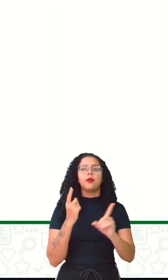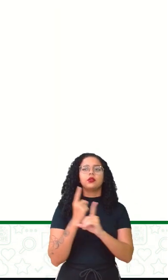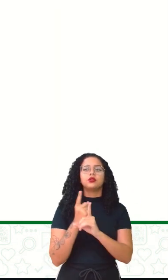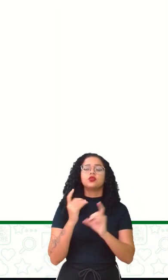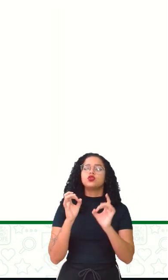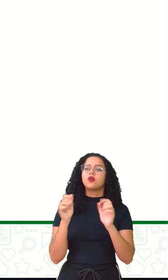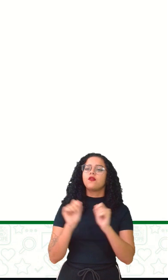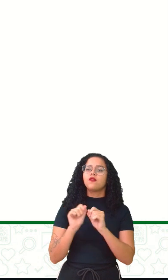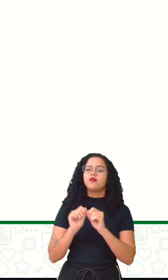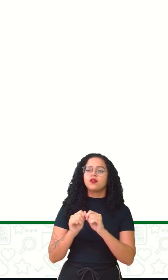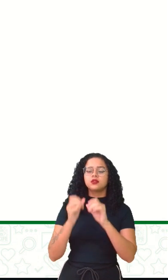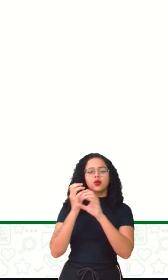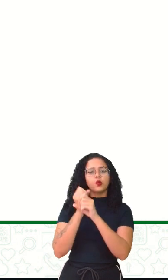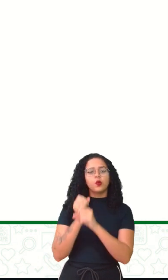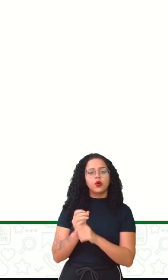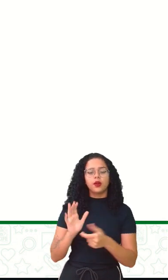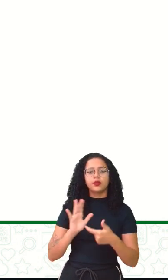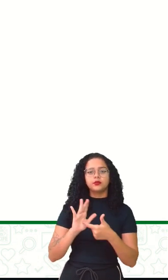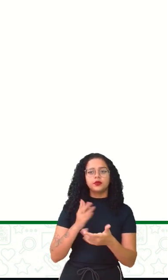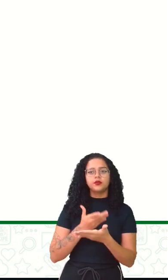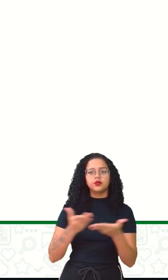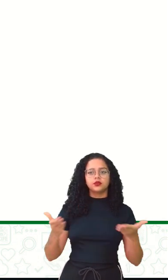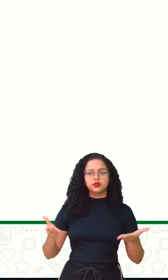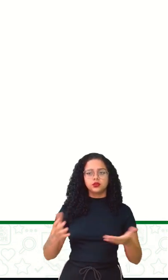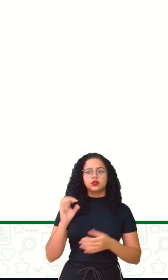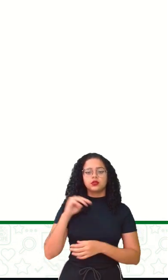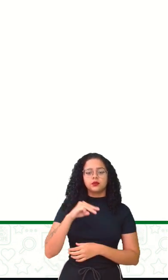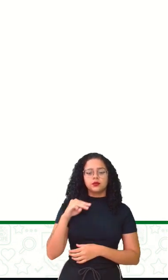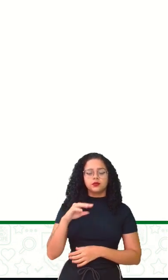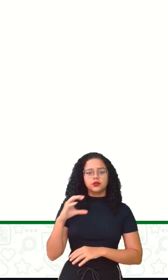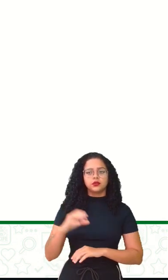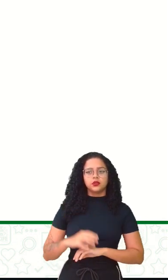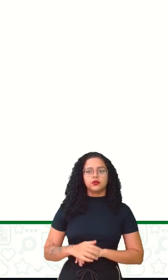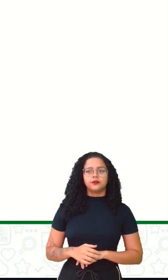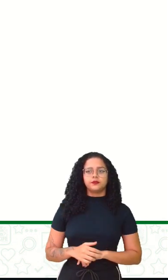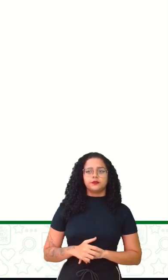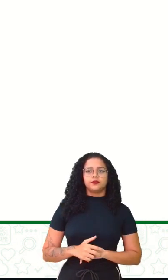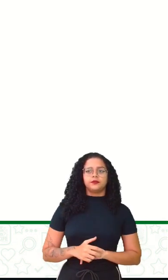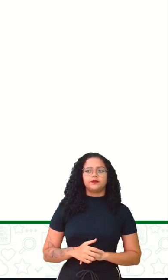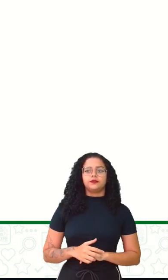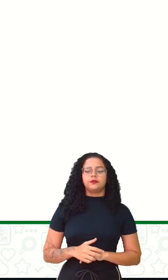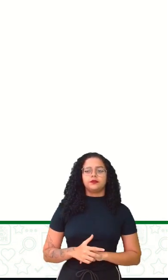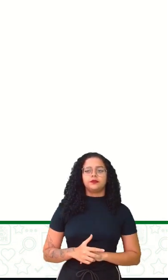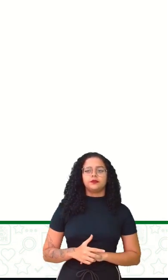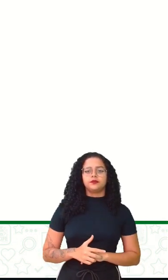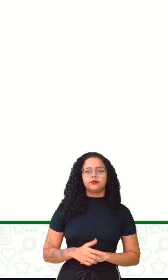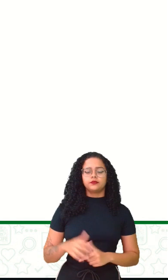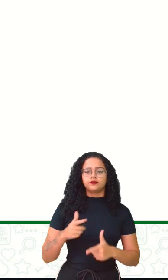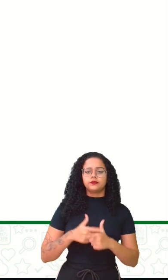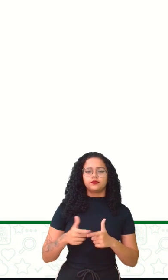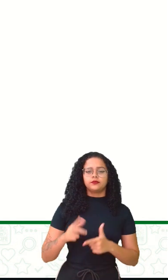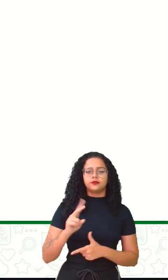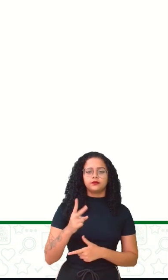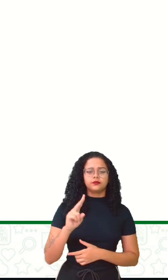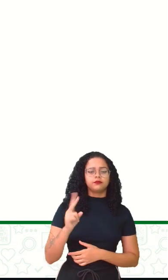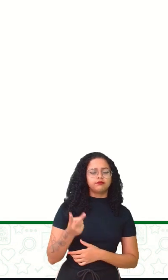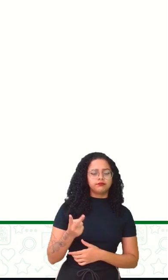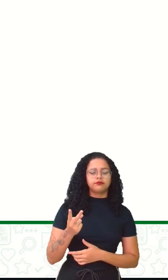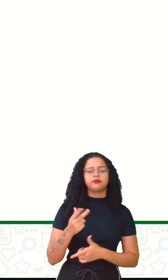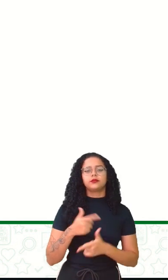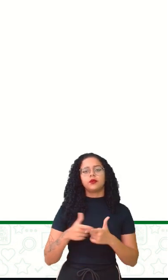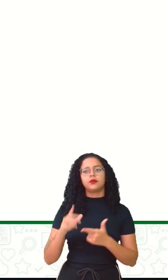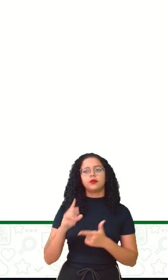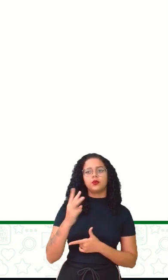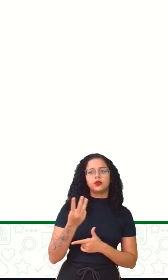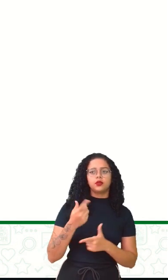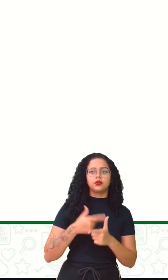esse cálculo que a gente apresentou para vocês aí, tá vendo esse cálculo do MMC? Dividiu por 2, né? Dividiu por 2 novamente, depois dividiu